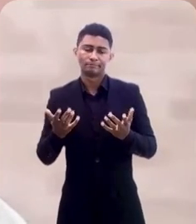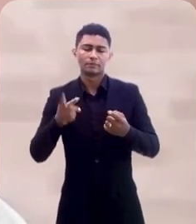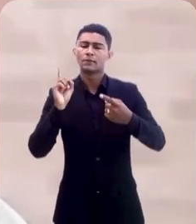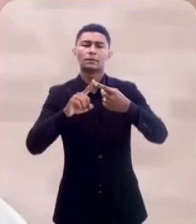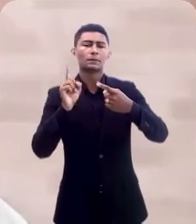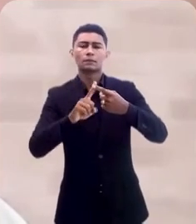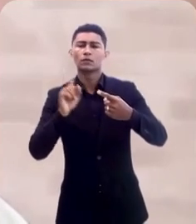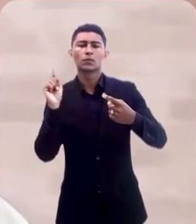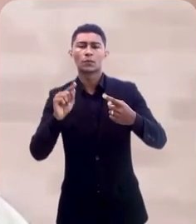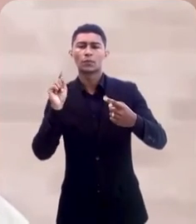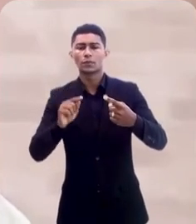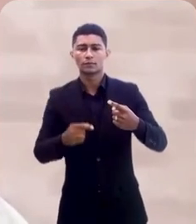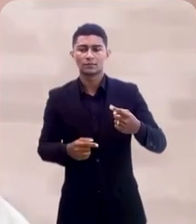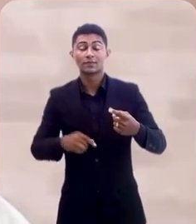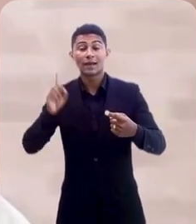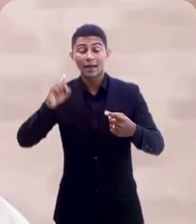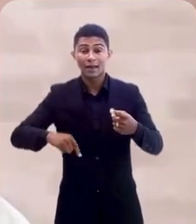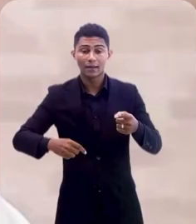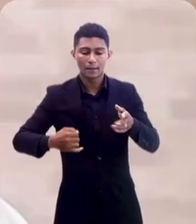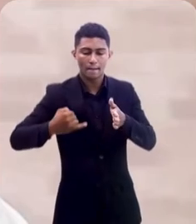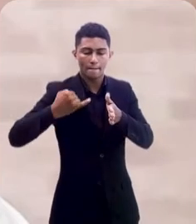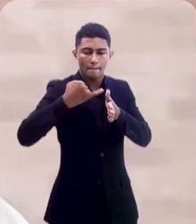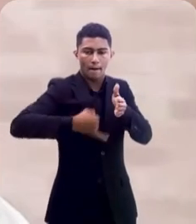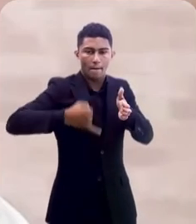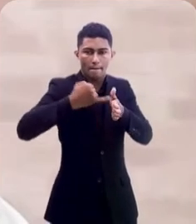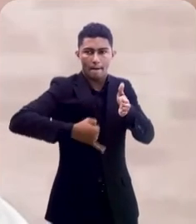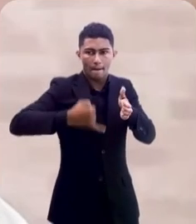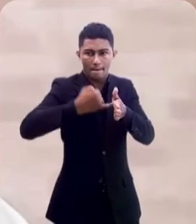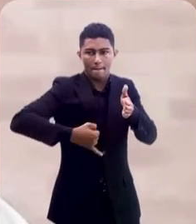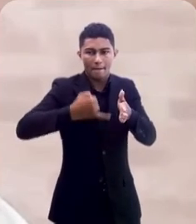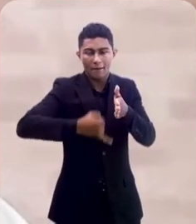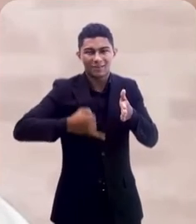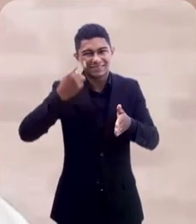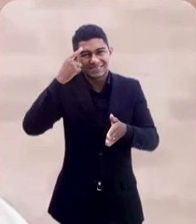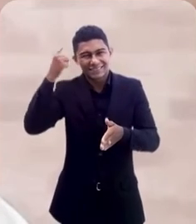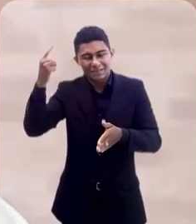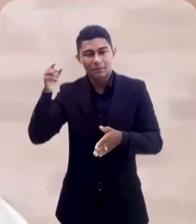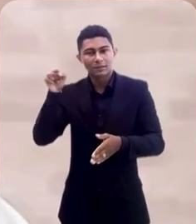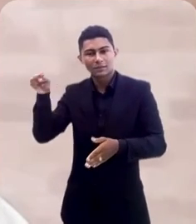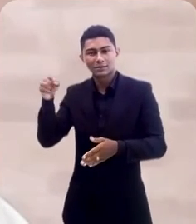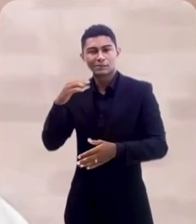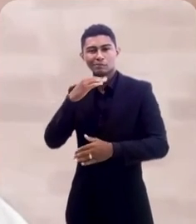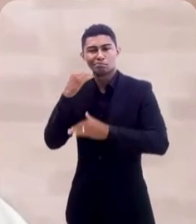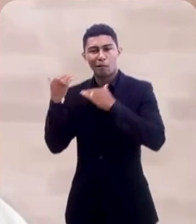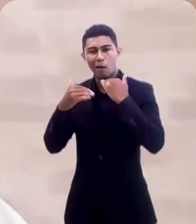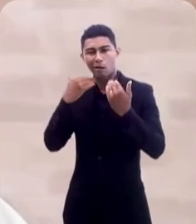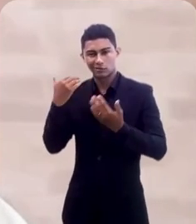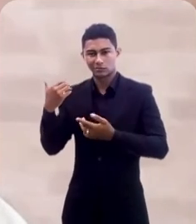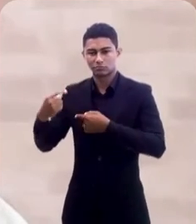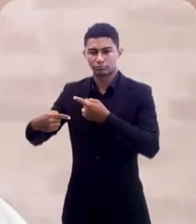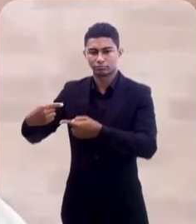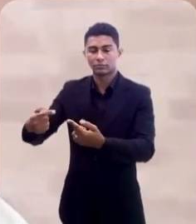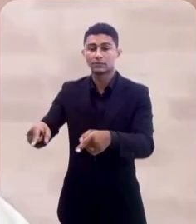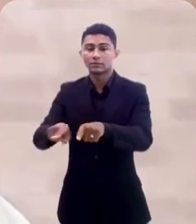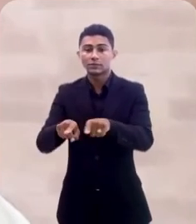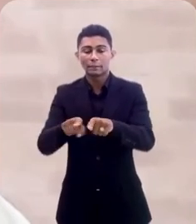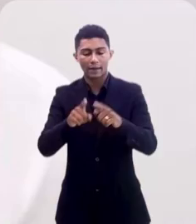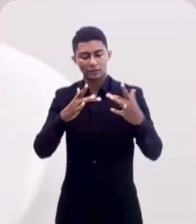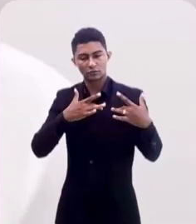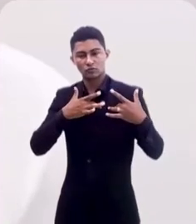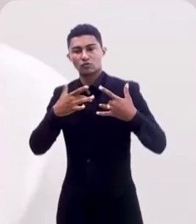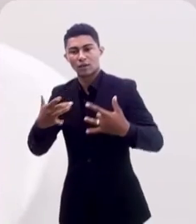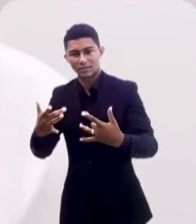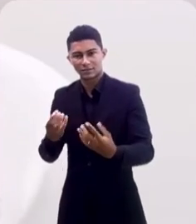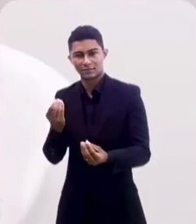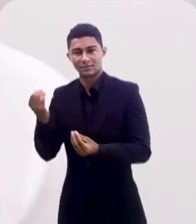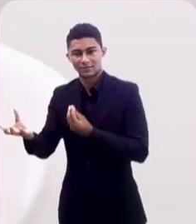outras providências, é a questão do imposto de transmissão causa-mortes e de doação.